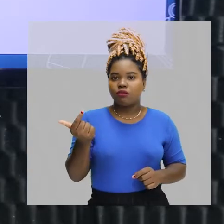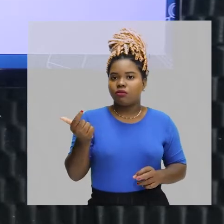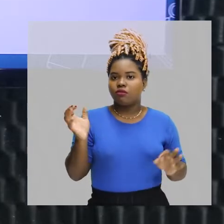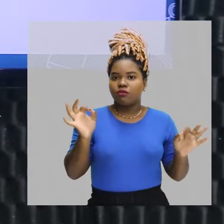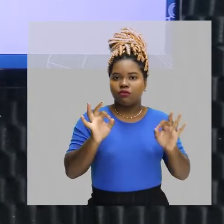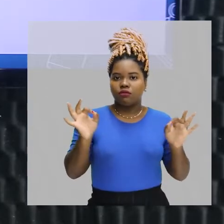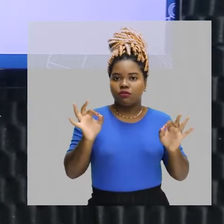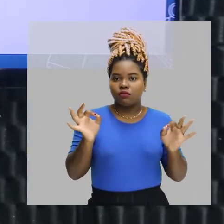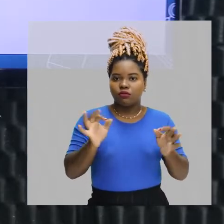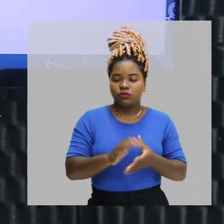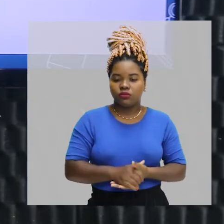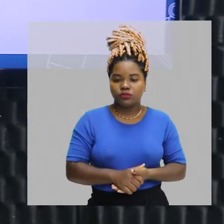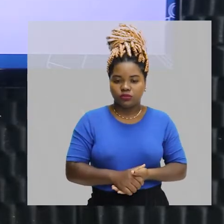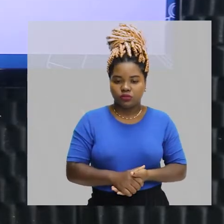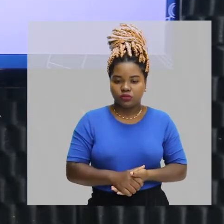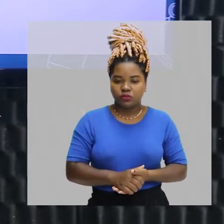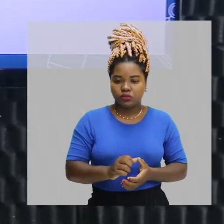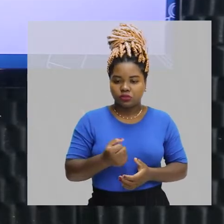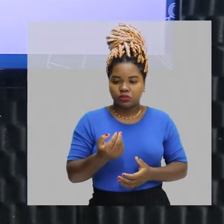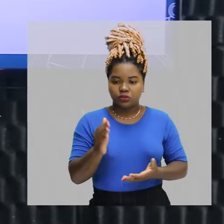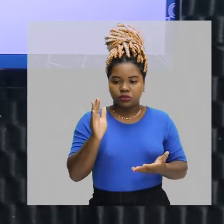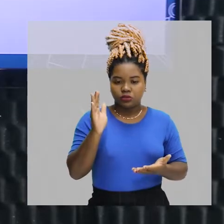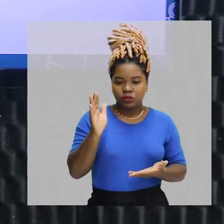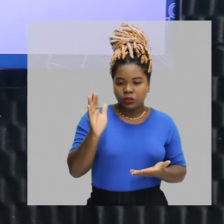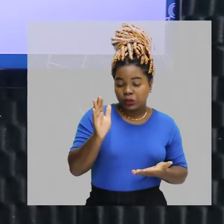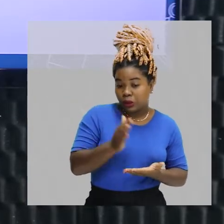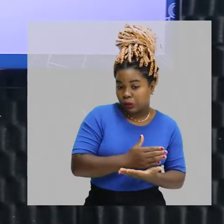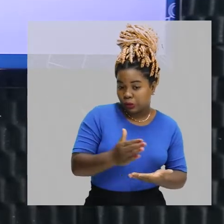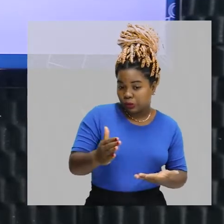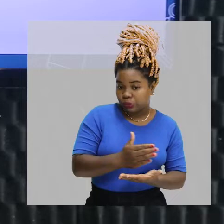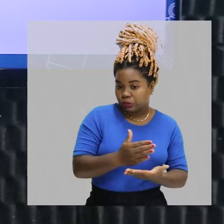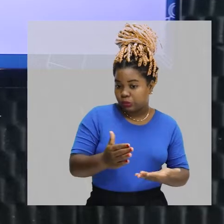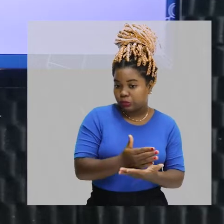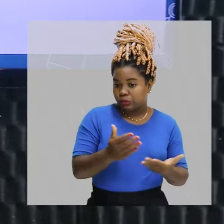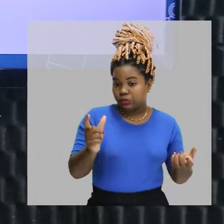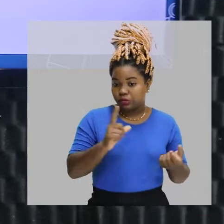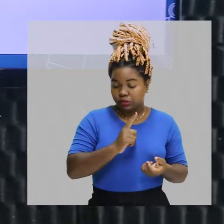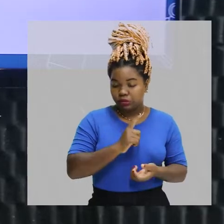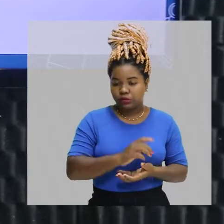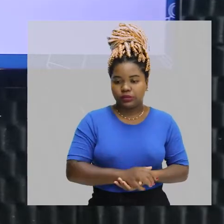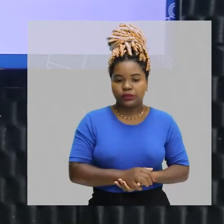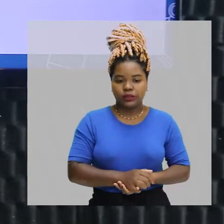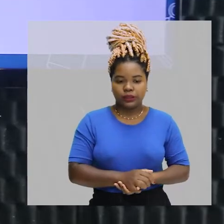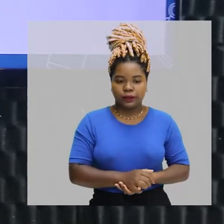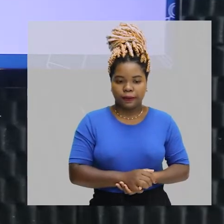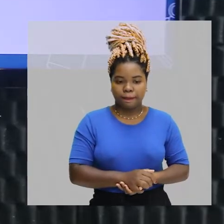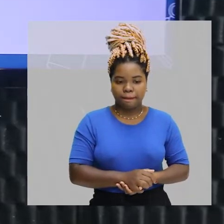como algumas dessas partículas vão sofrer, tá certo? Então eles acabam aí